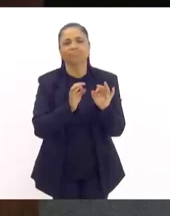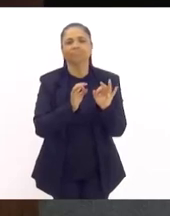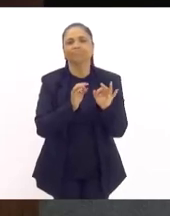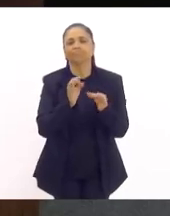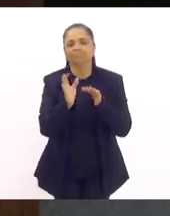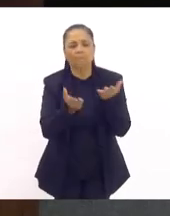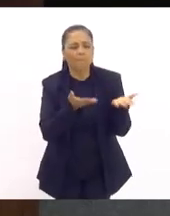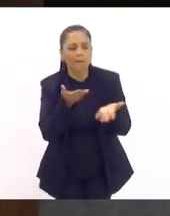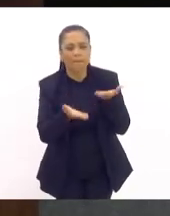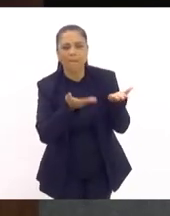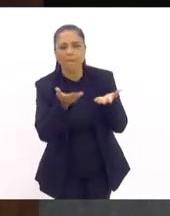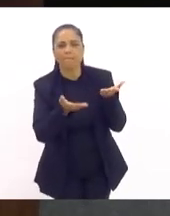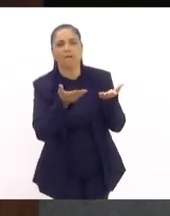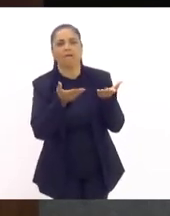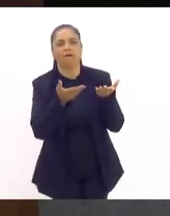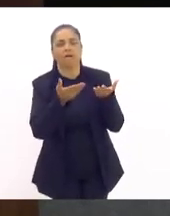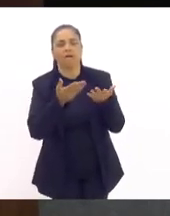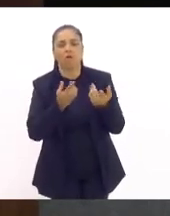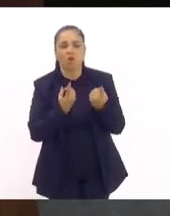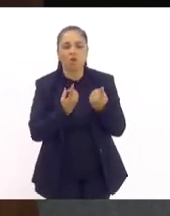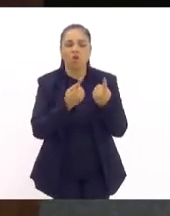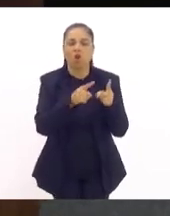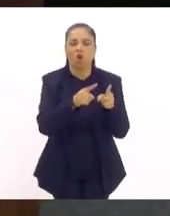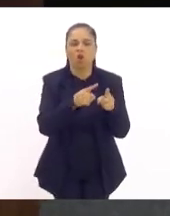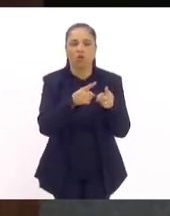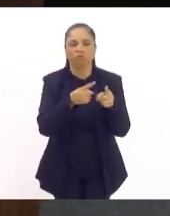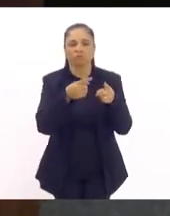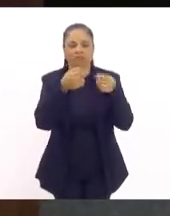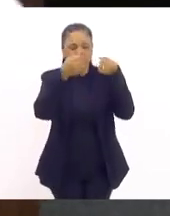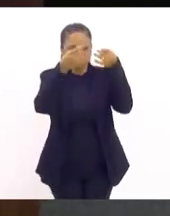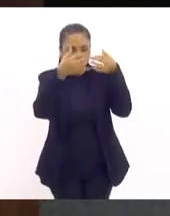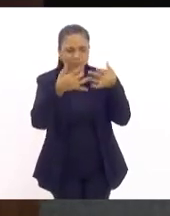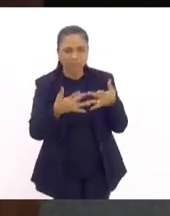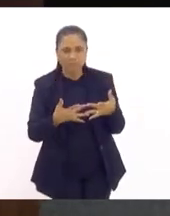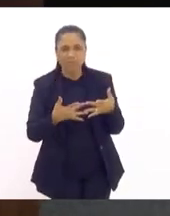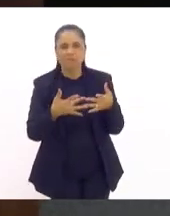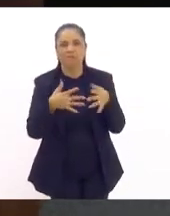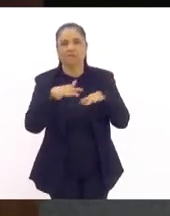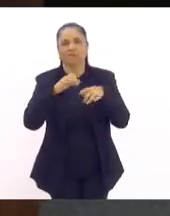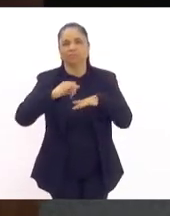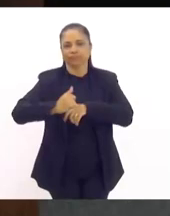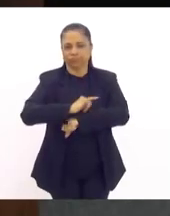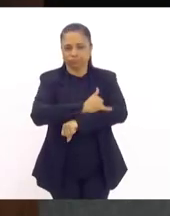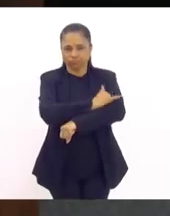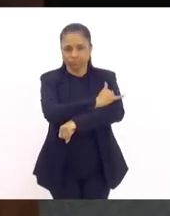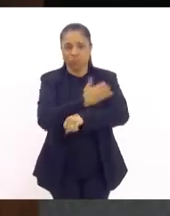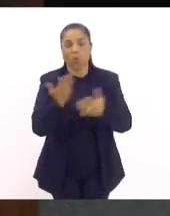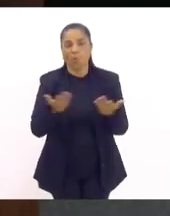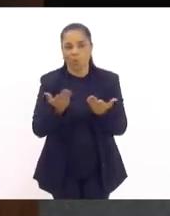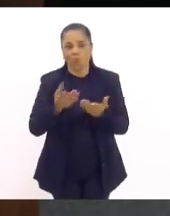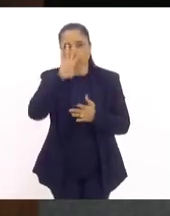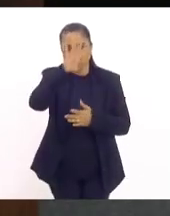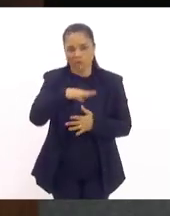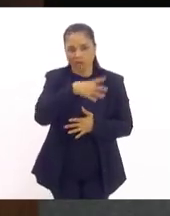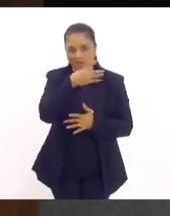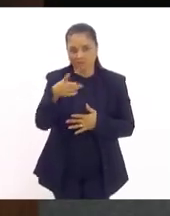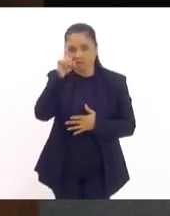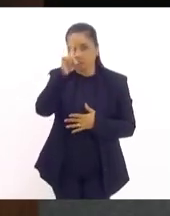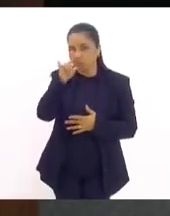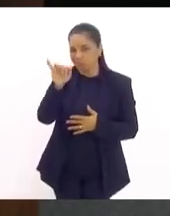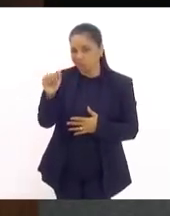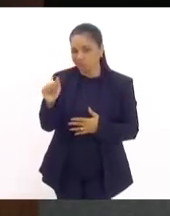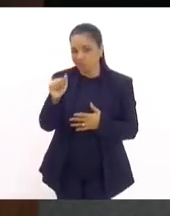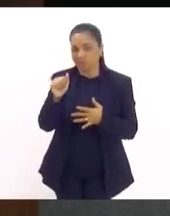hoje, já há no calendário oficial do Rio de Janeiro o Dia de Combate à Gordofobia. Uma forma da produção